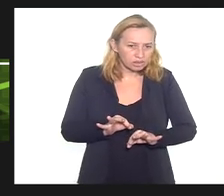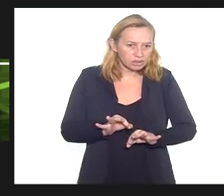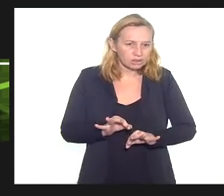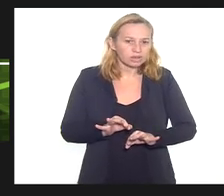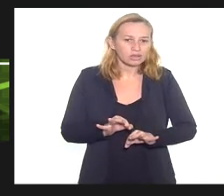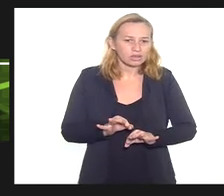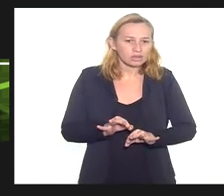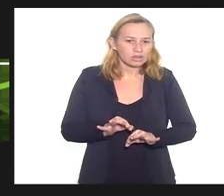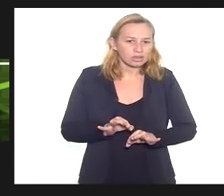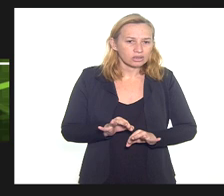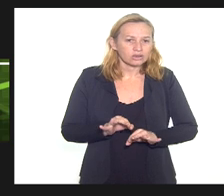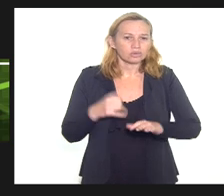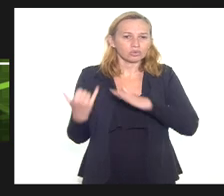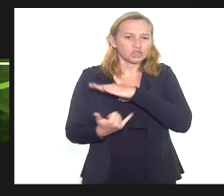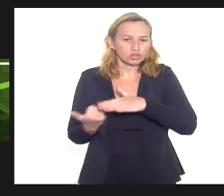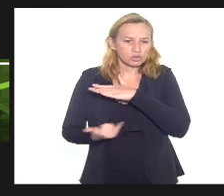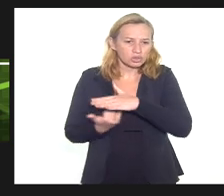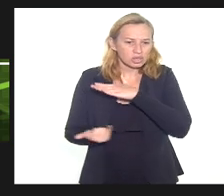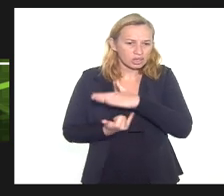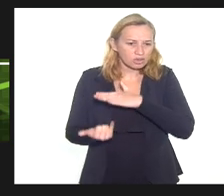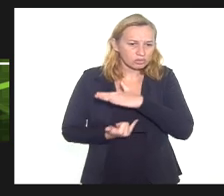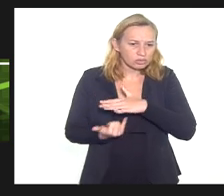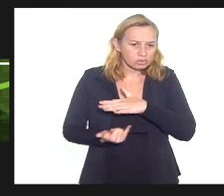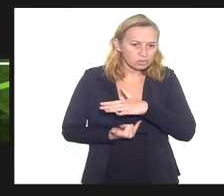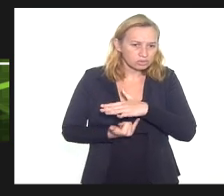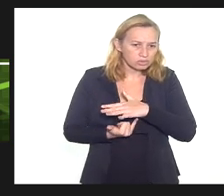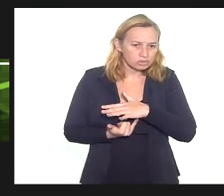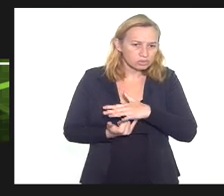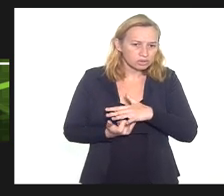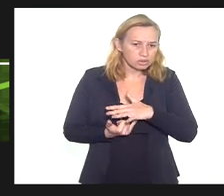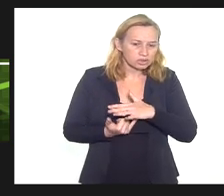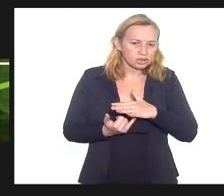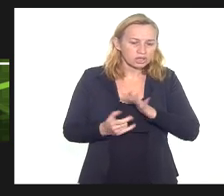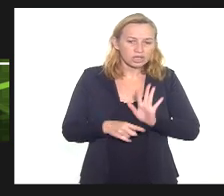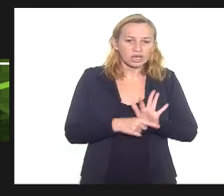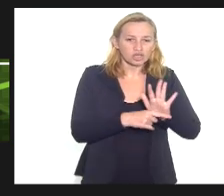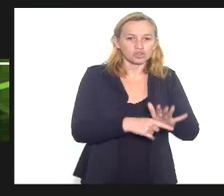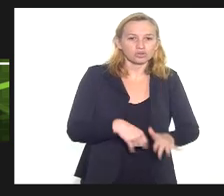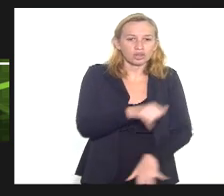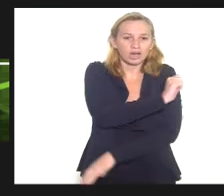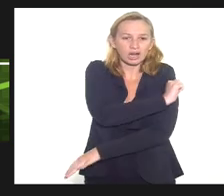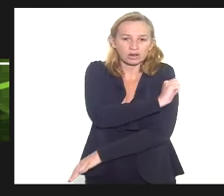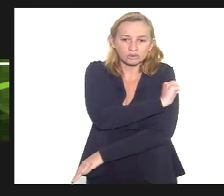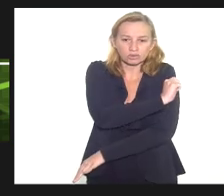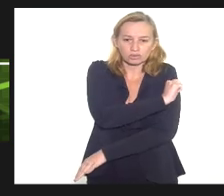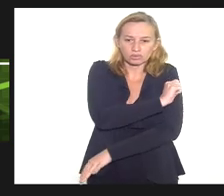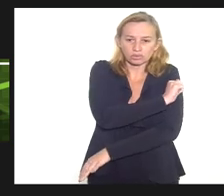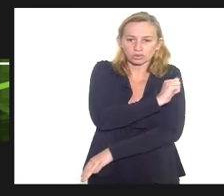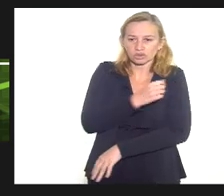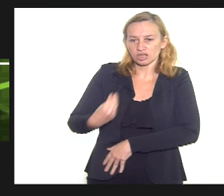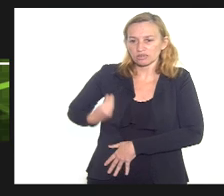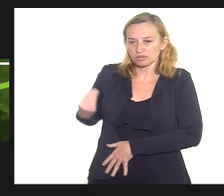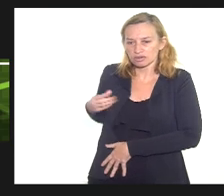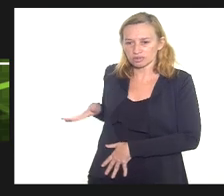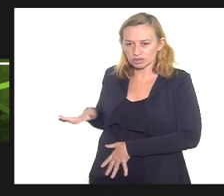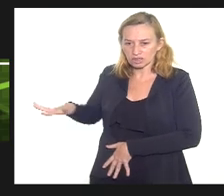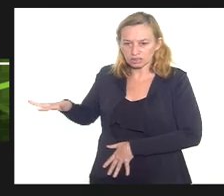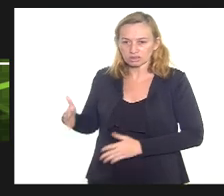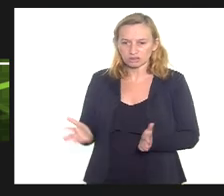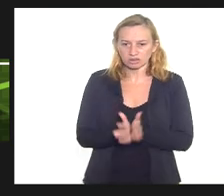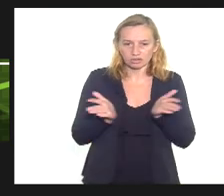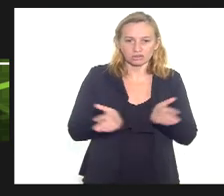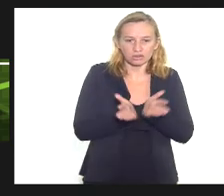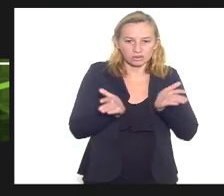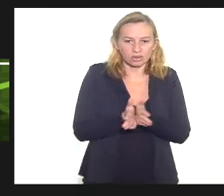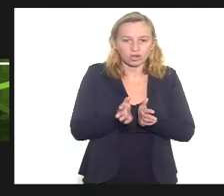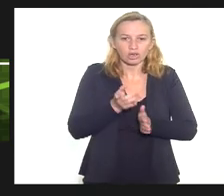uma instituição que provê suporte a estudantes de comunidades carentes, possibilitando desde a identificação dos